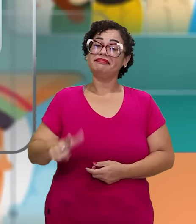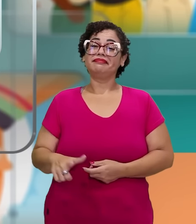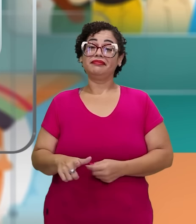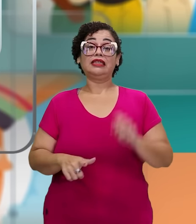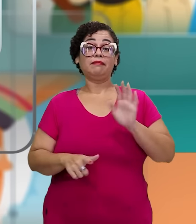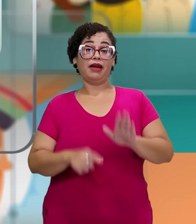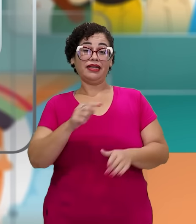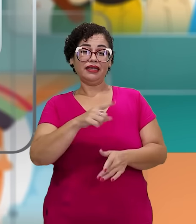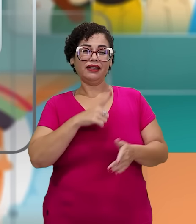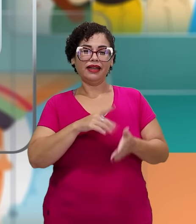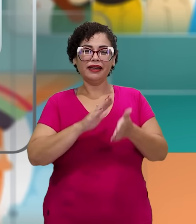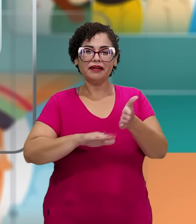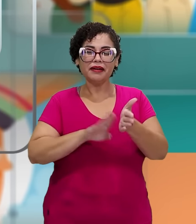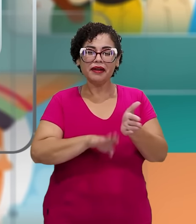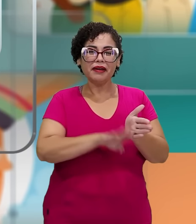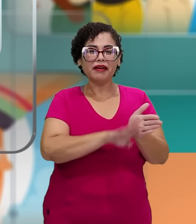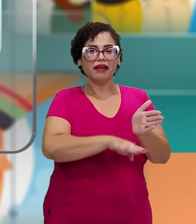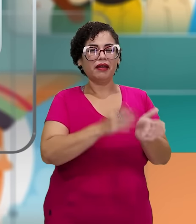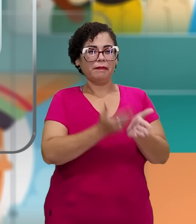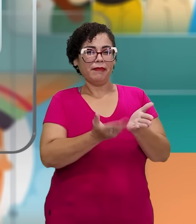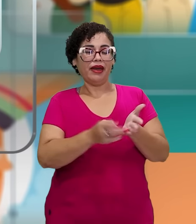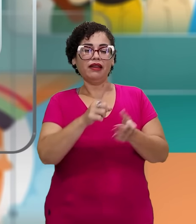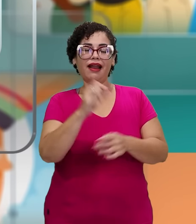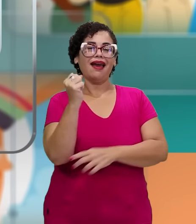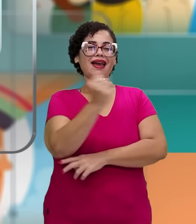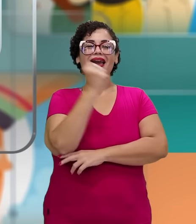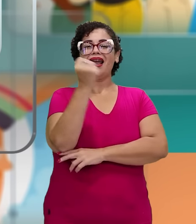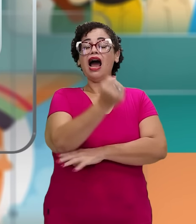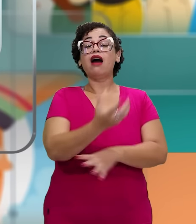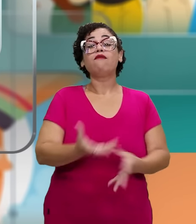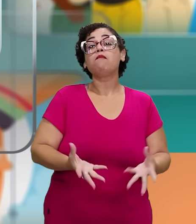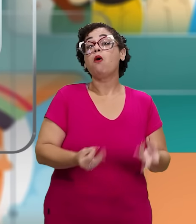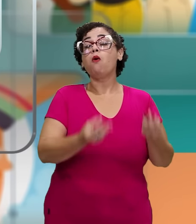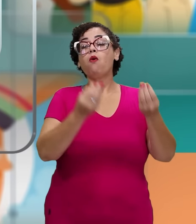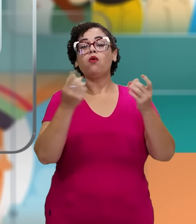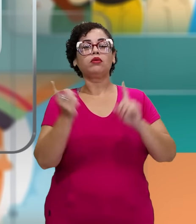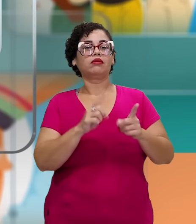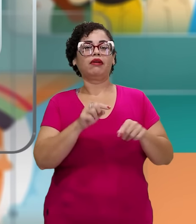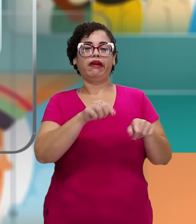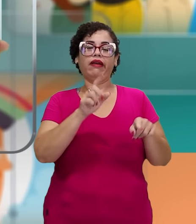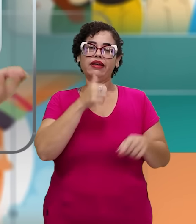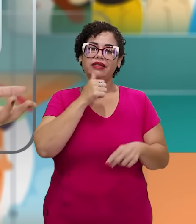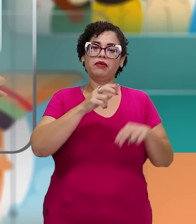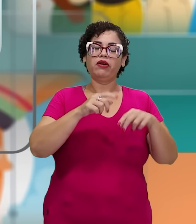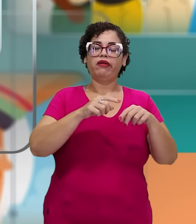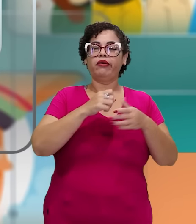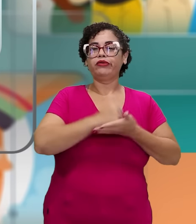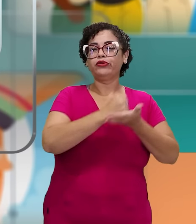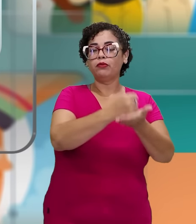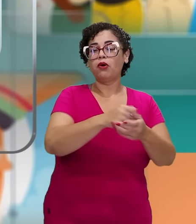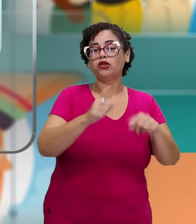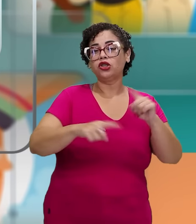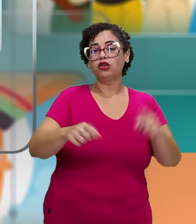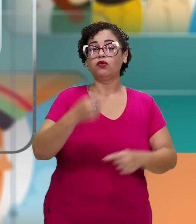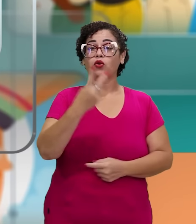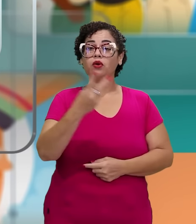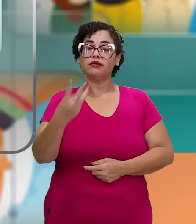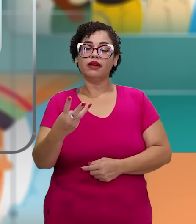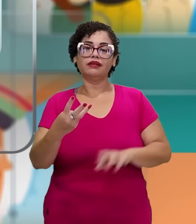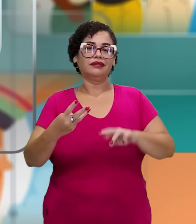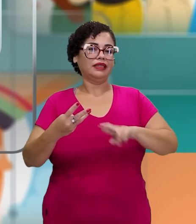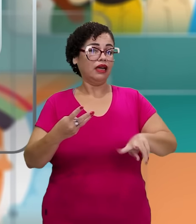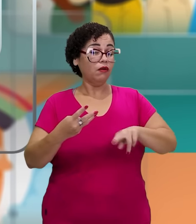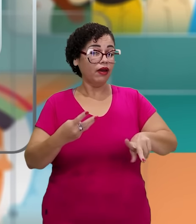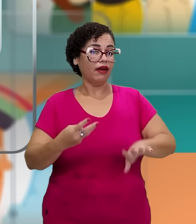défices não são graves o suficiente para serem classificados como nível de suporte dois ou três porém